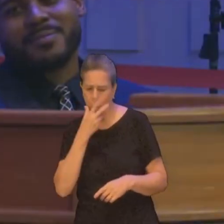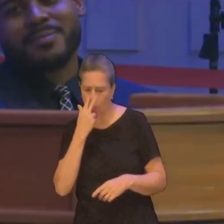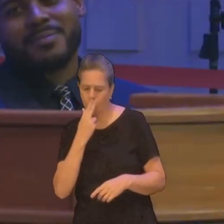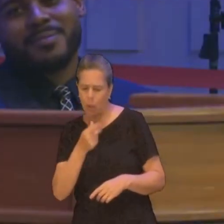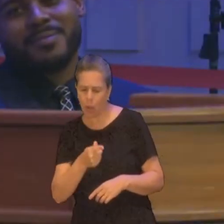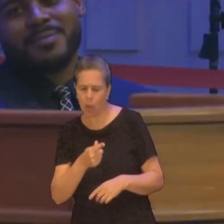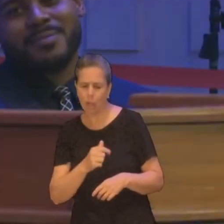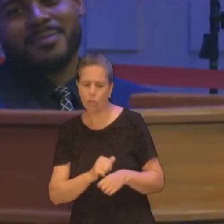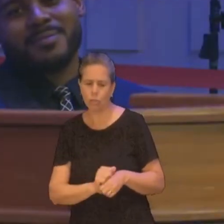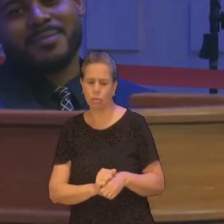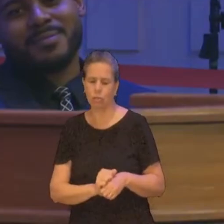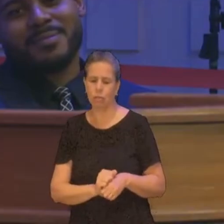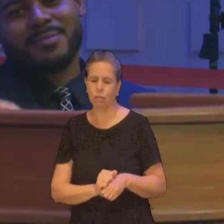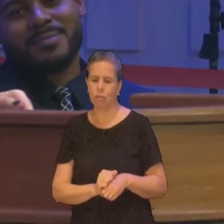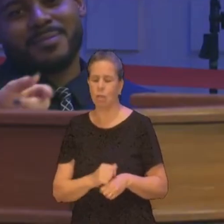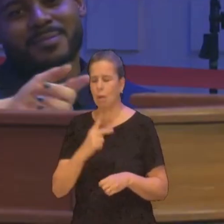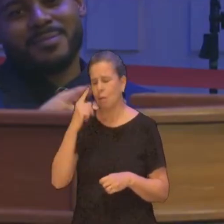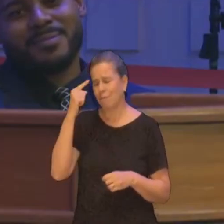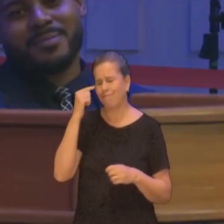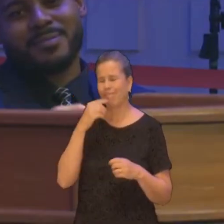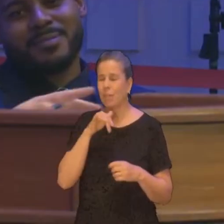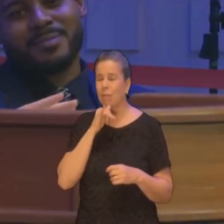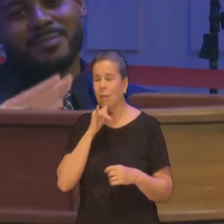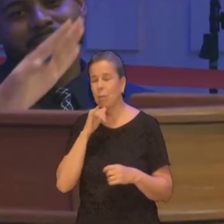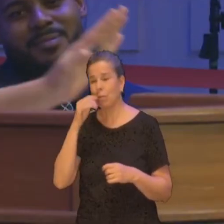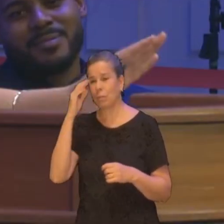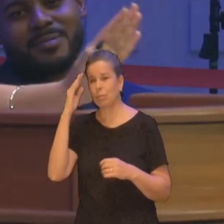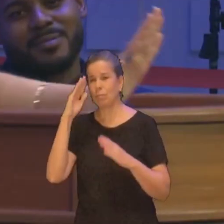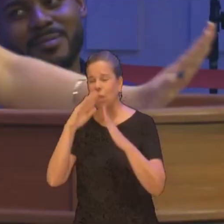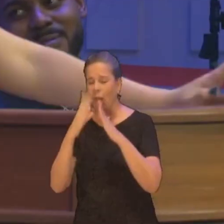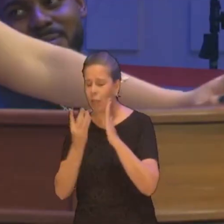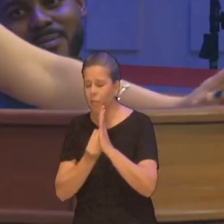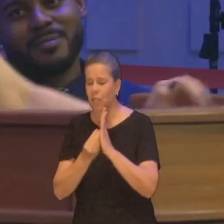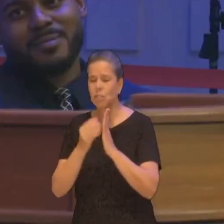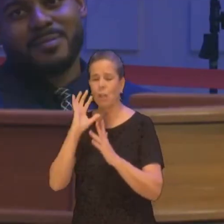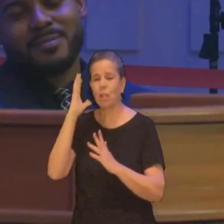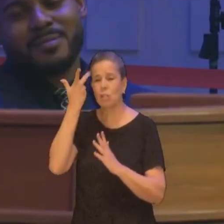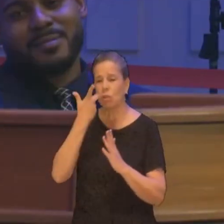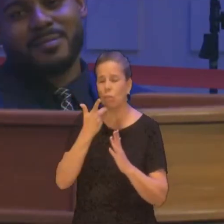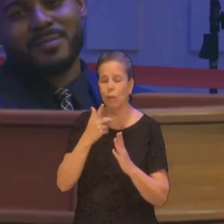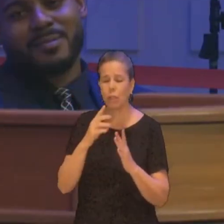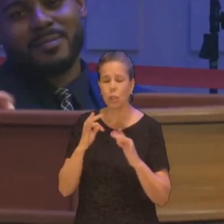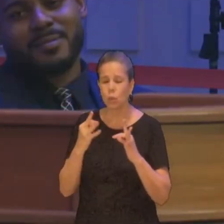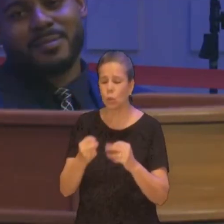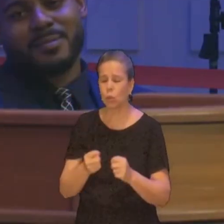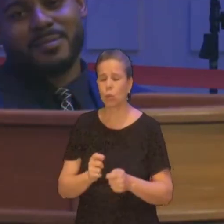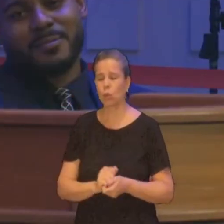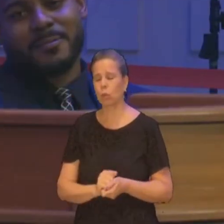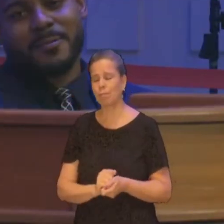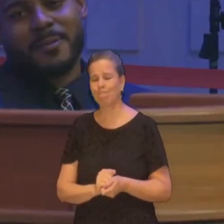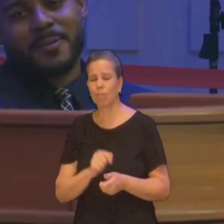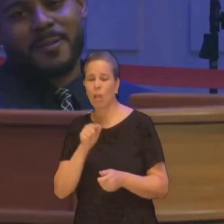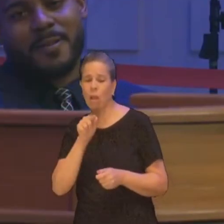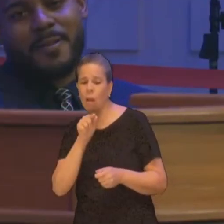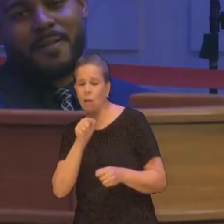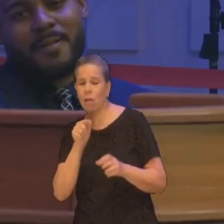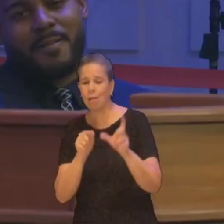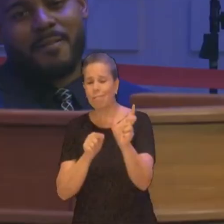a igreja vai solucionar tudo. Você vê aquele problema e você fala, não, mas essa pessoa eu não vou ajudar. Aquele irmão que está